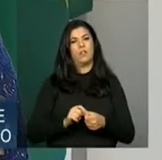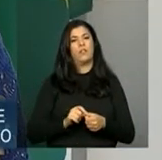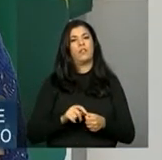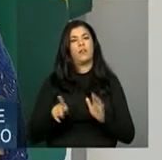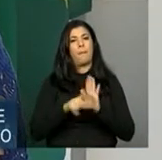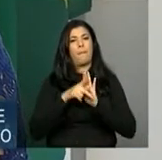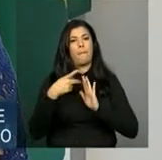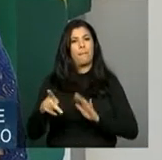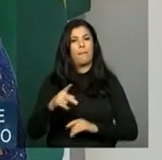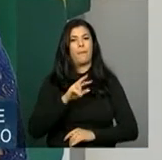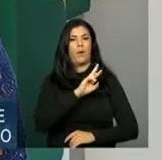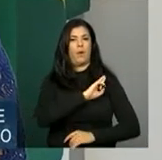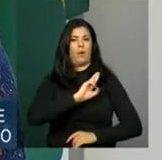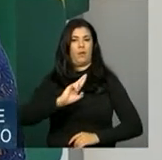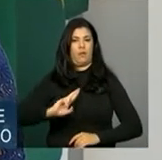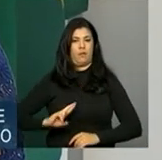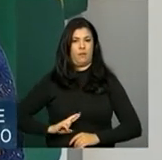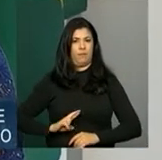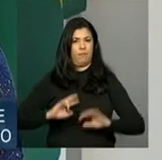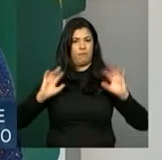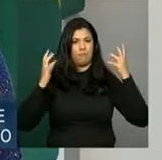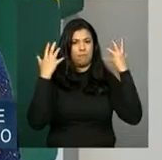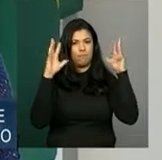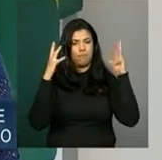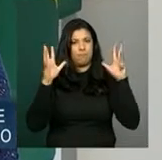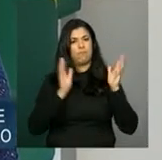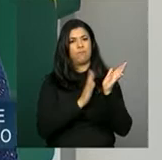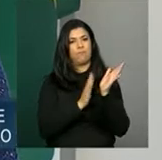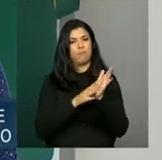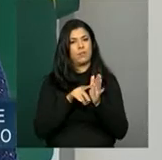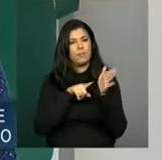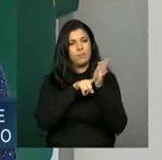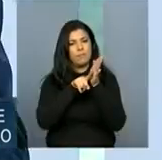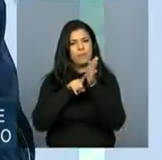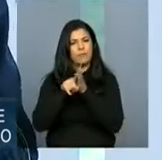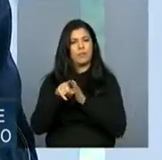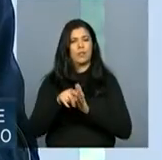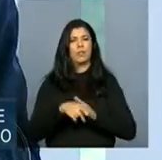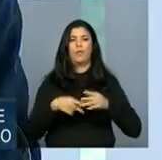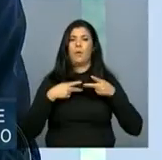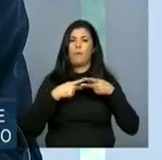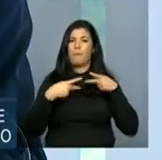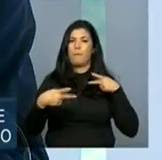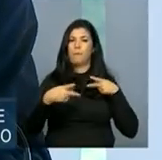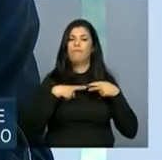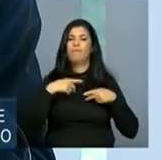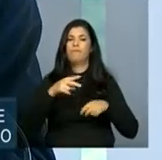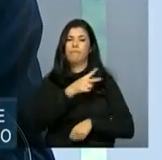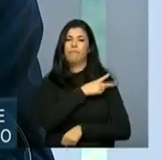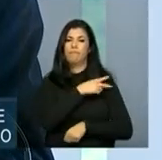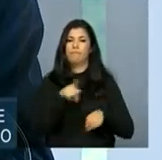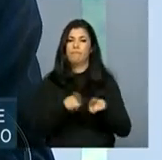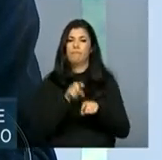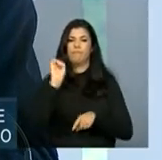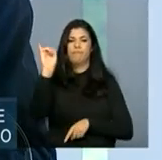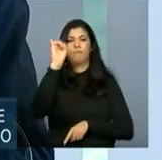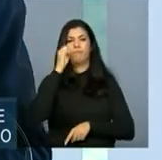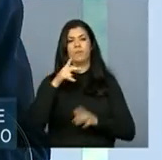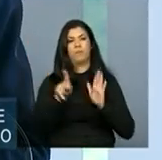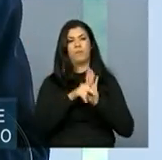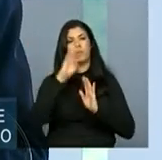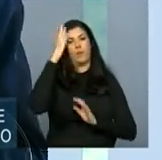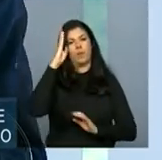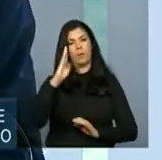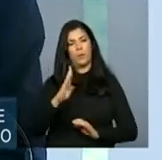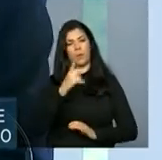Republicano e louvável na análise desses projetos técnicos Boa noite importantes para os